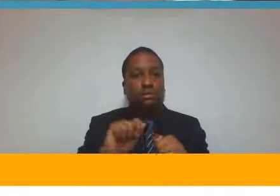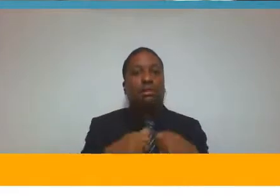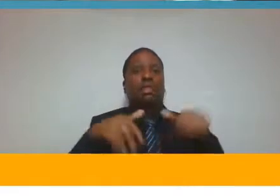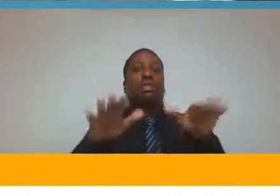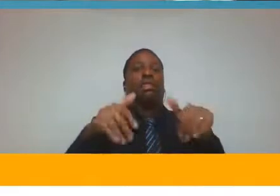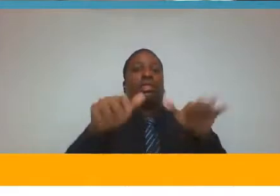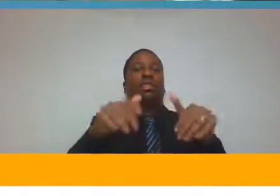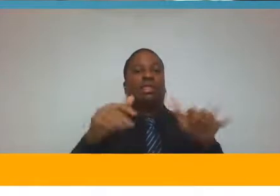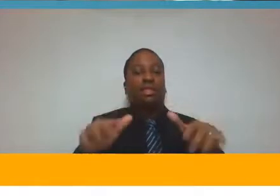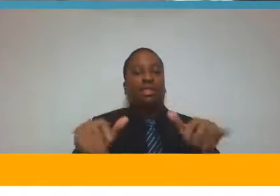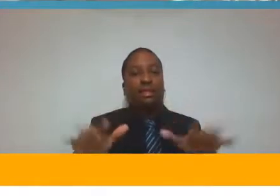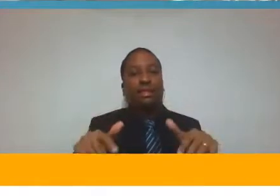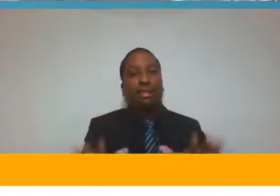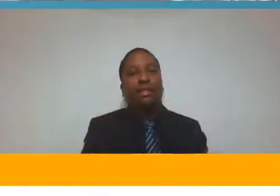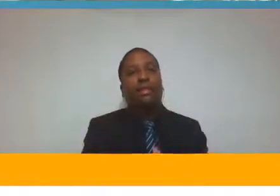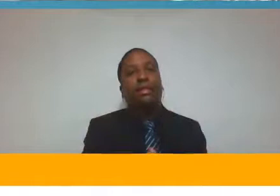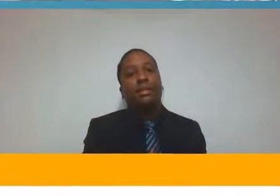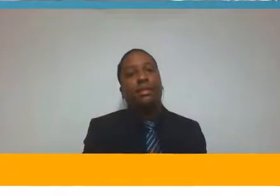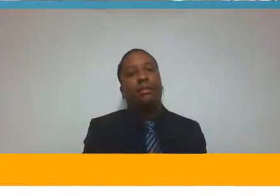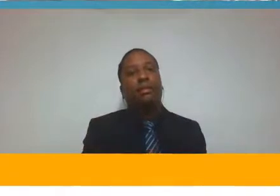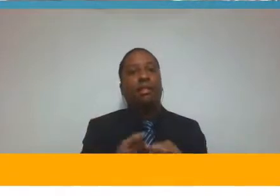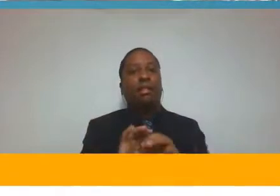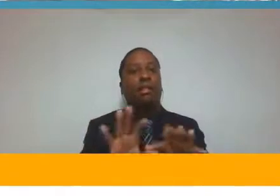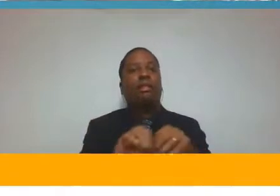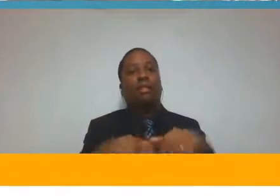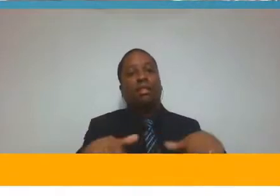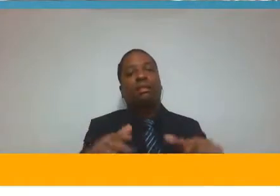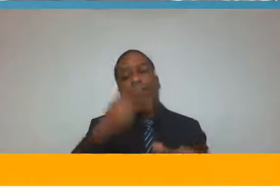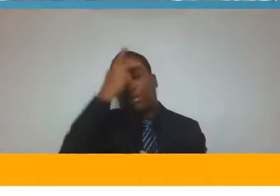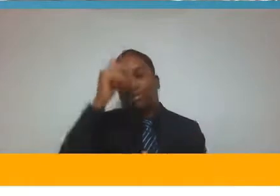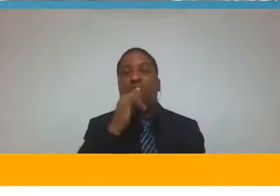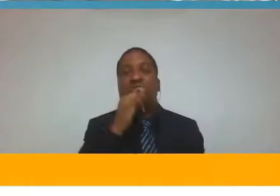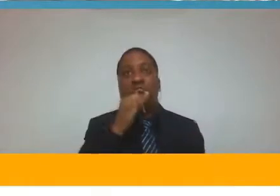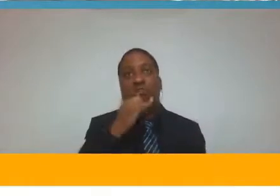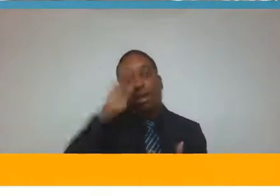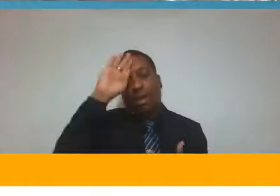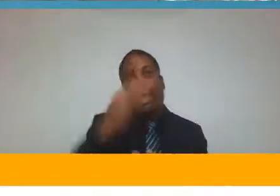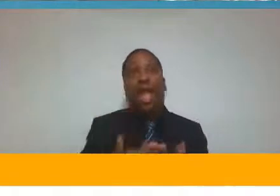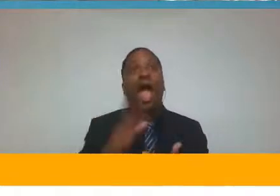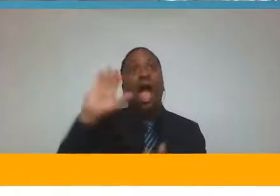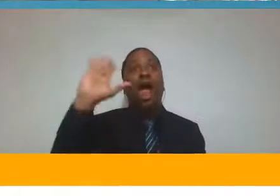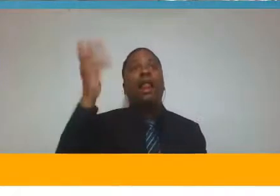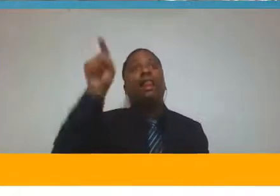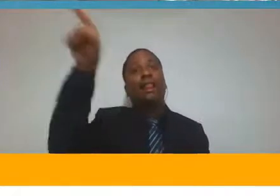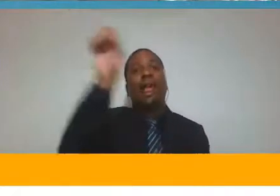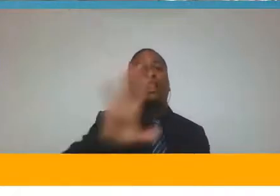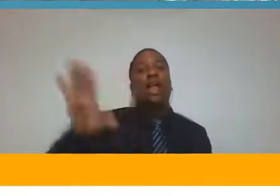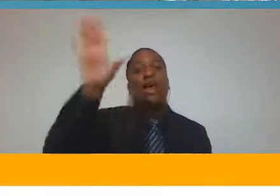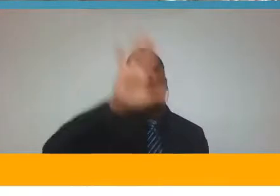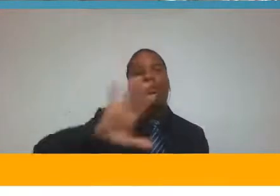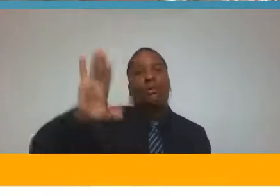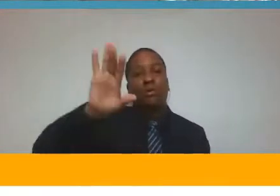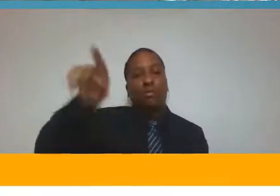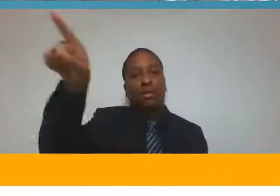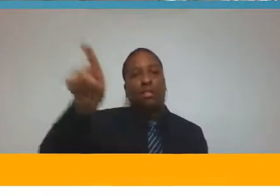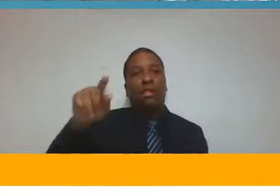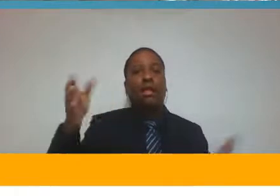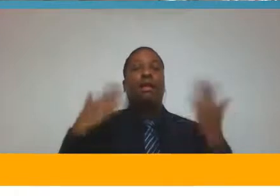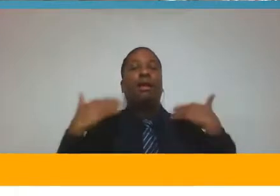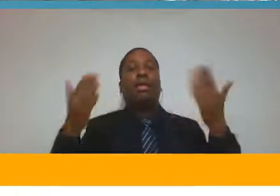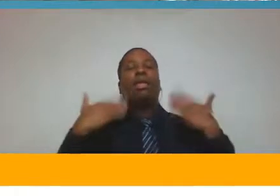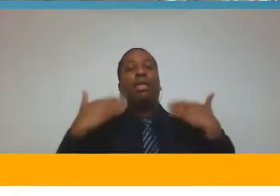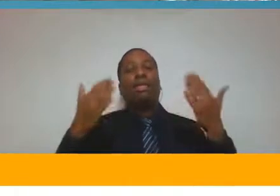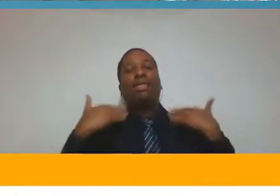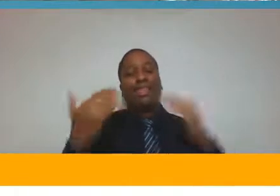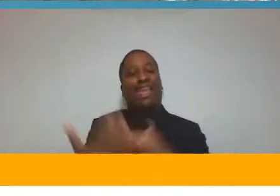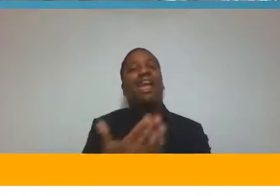houve um relaxamento e as pessoas confiaram, por exemplo, que o clima, que na Europa, por exemplo, era verão, que o clima ia favorecer para